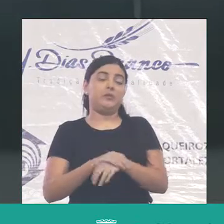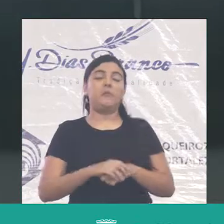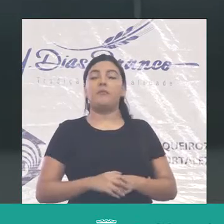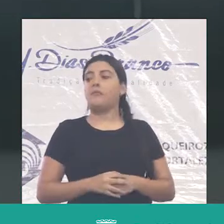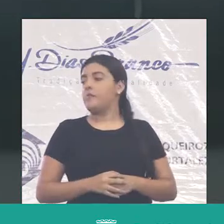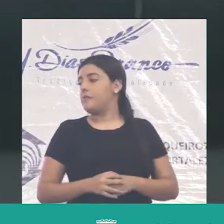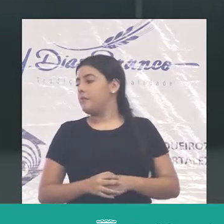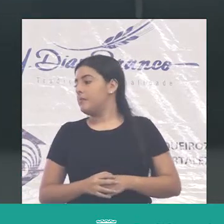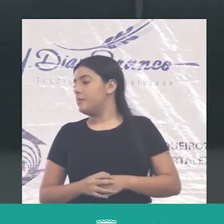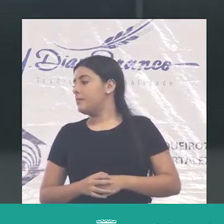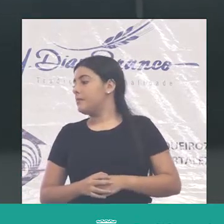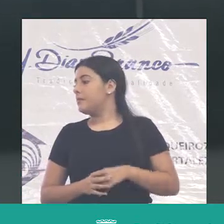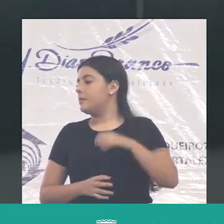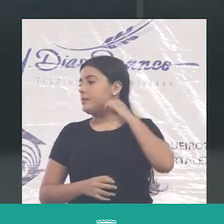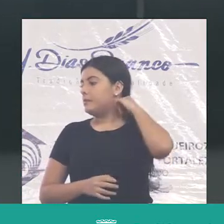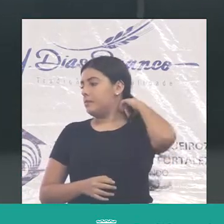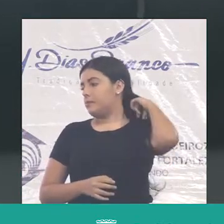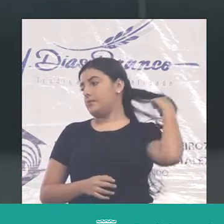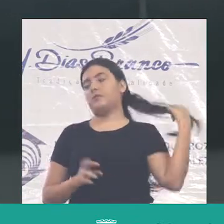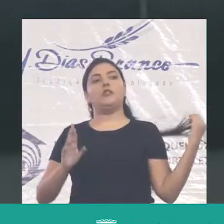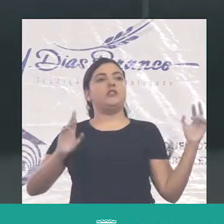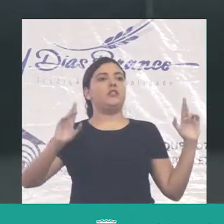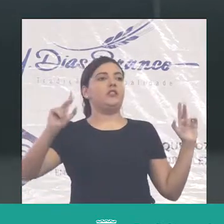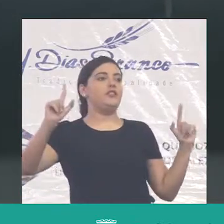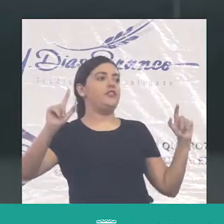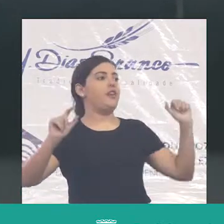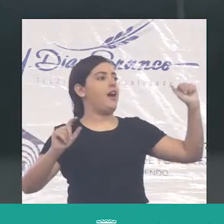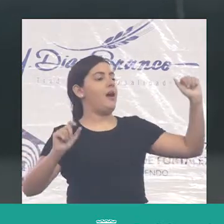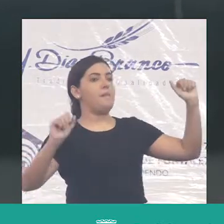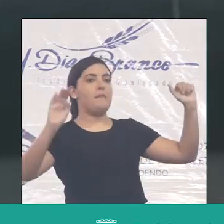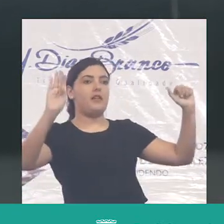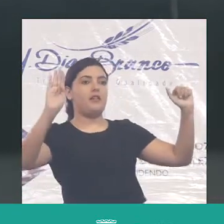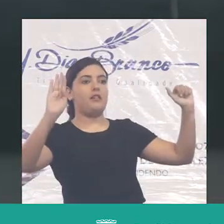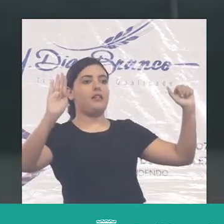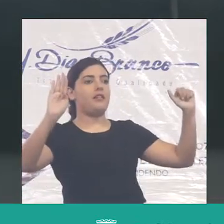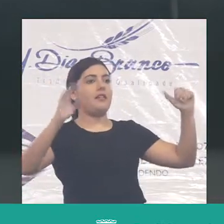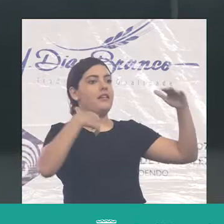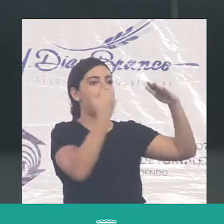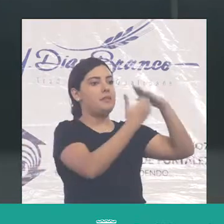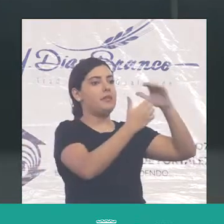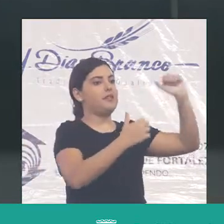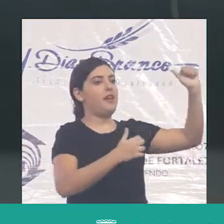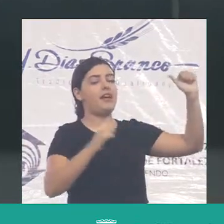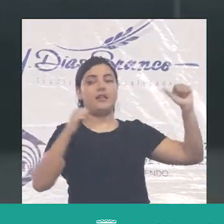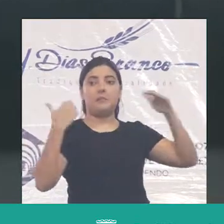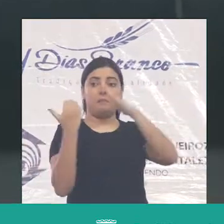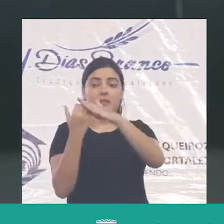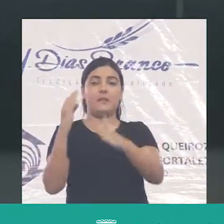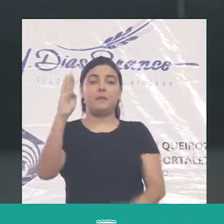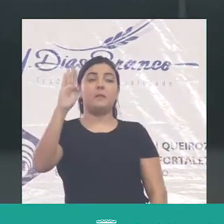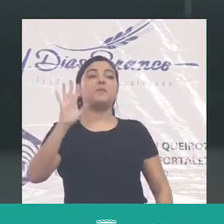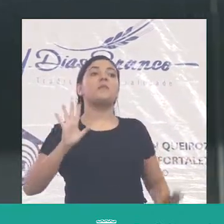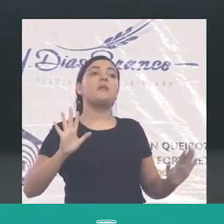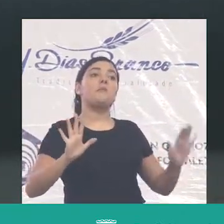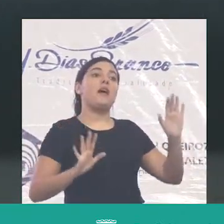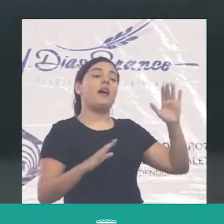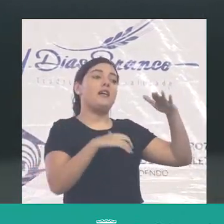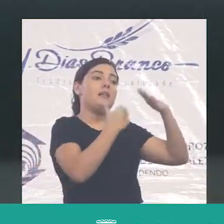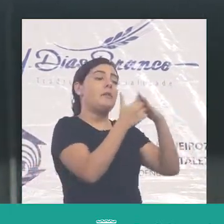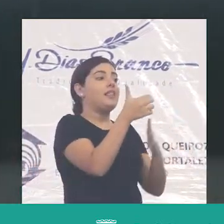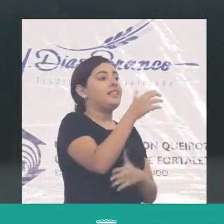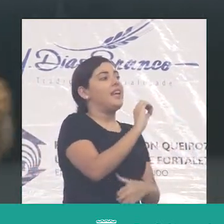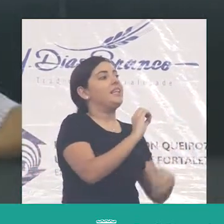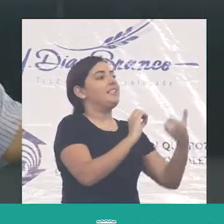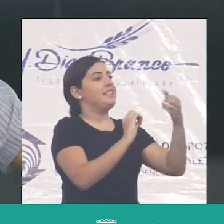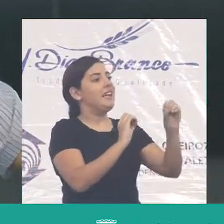fechado. Essa é a diferença do item A para o item B, do fornecedor A para o fornecedor B. Como o fornecedor A é de 10 em